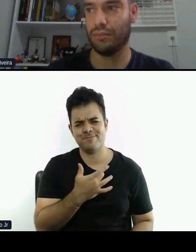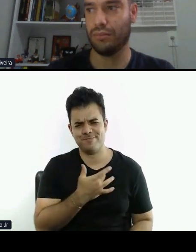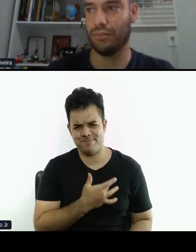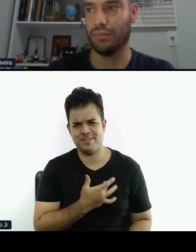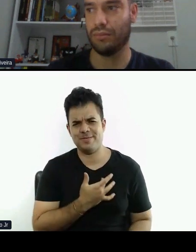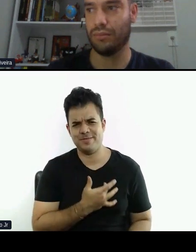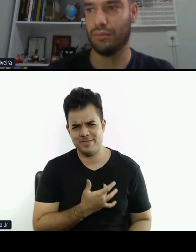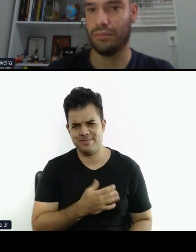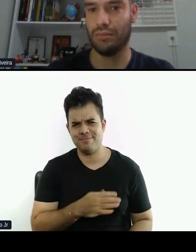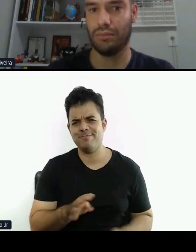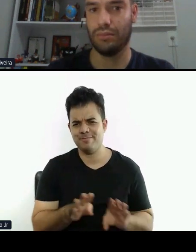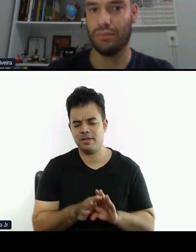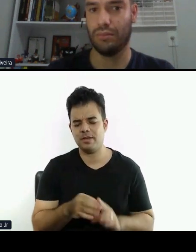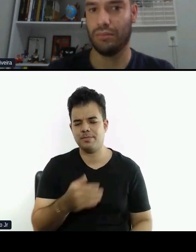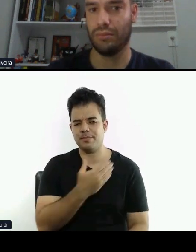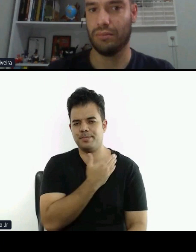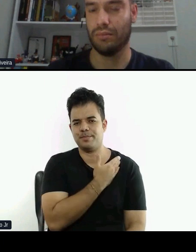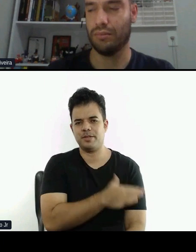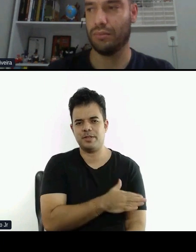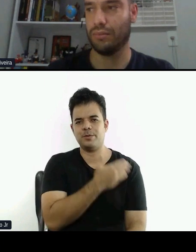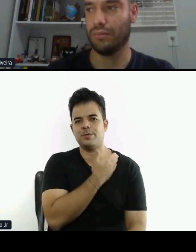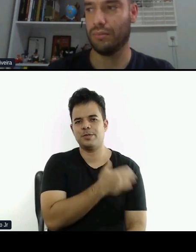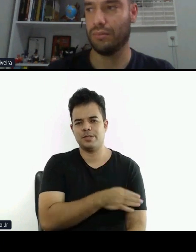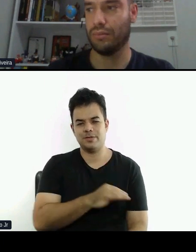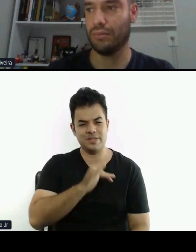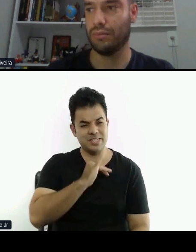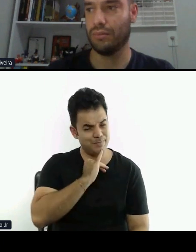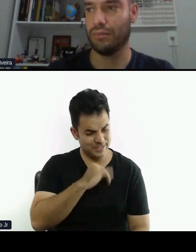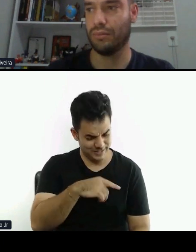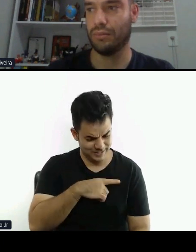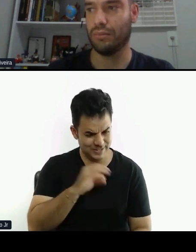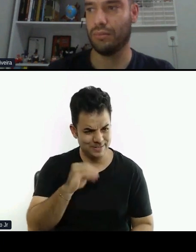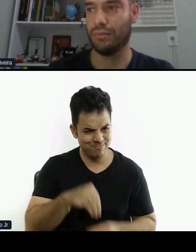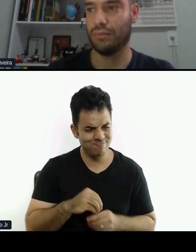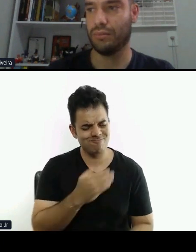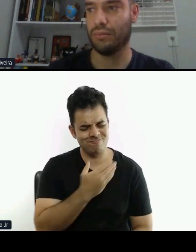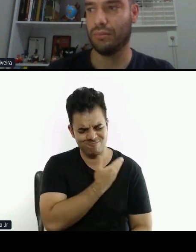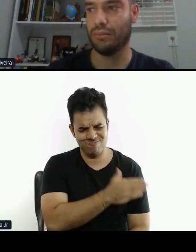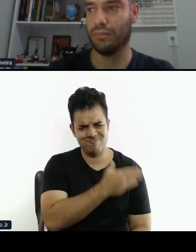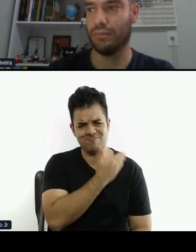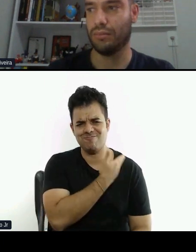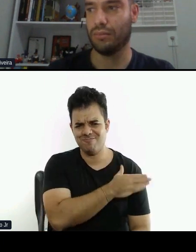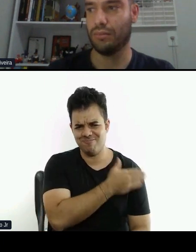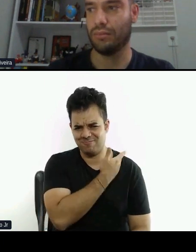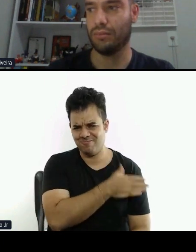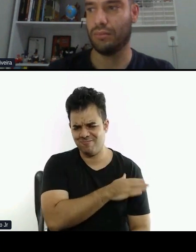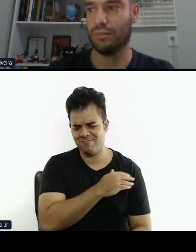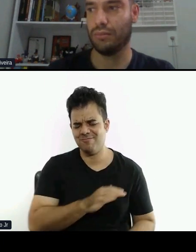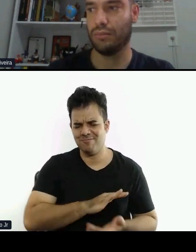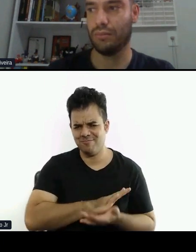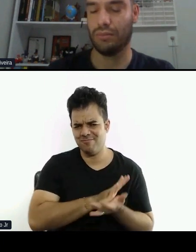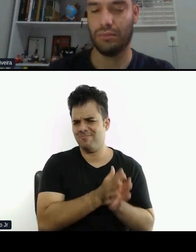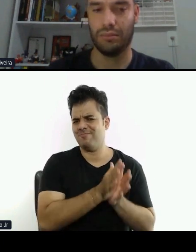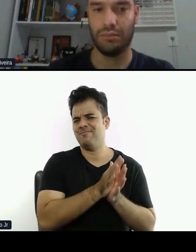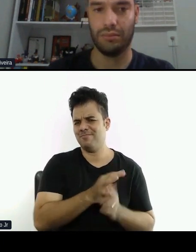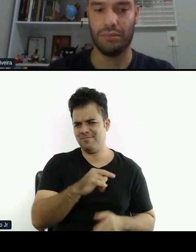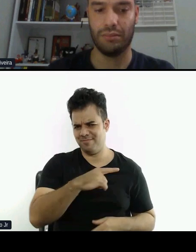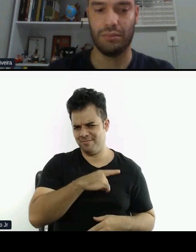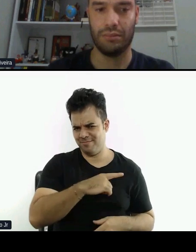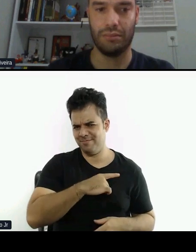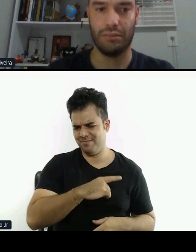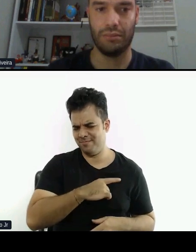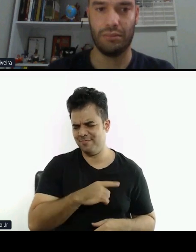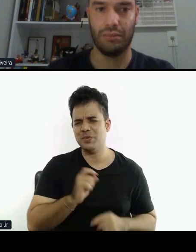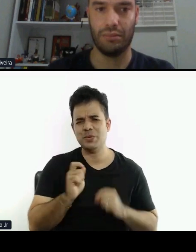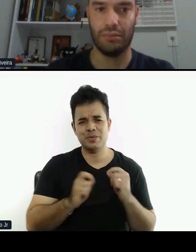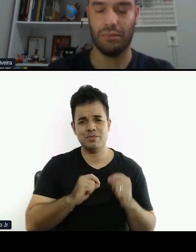preconceito. Então, infelizmente, ainda não gostaria que acontecesse, né, mas isso também tem algum tipo também de não podemos ter